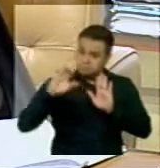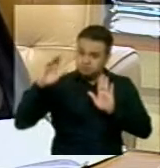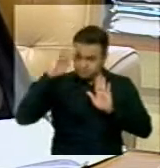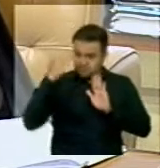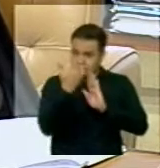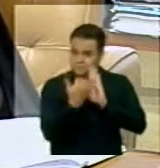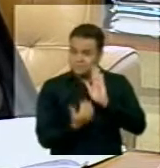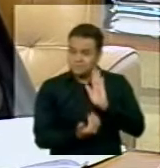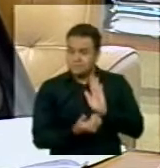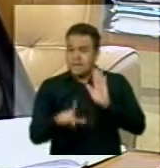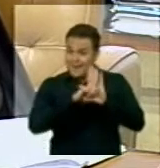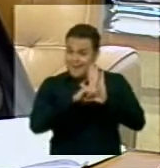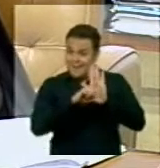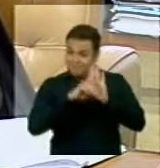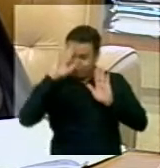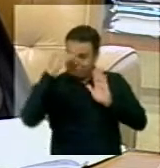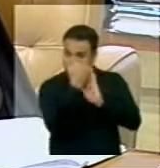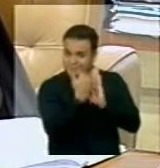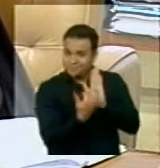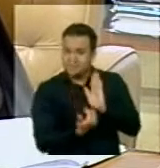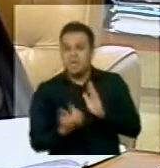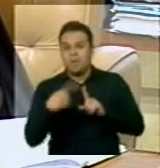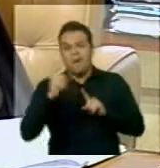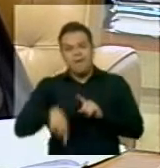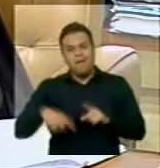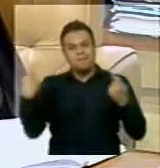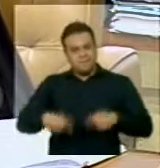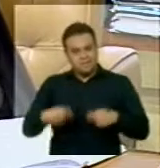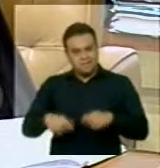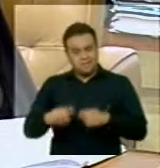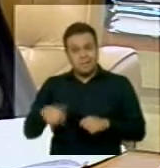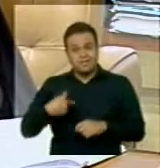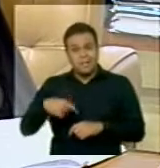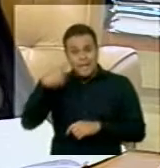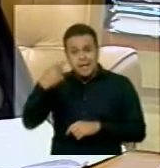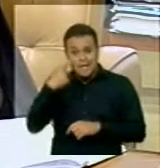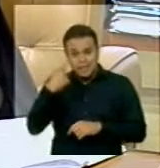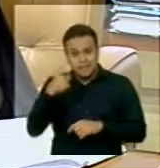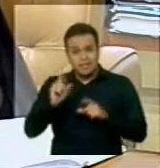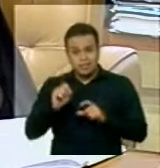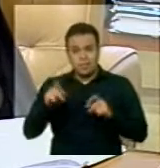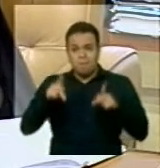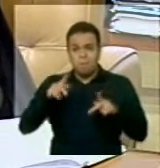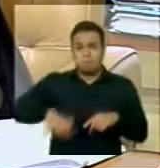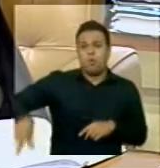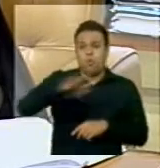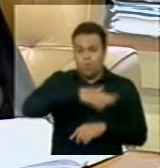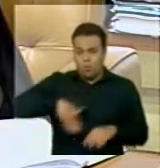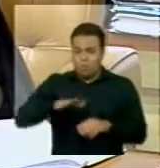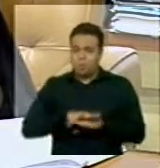que a legislação colocou e que traduz uma necessidade mesmo, um interesse público, que é a pacificação